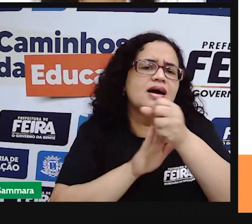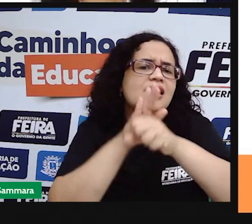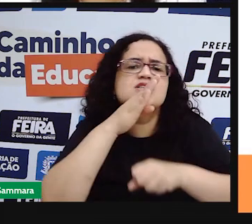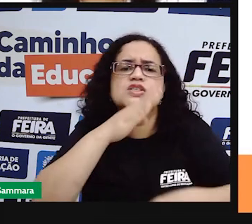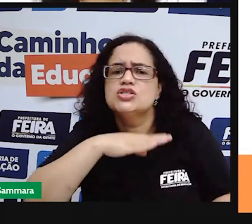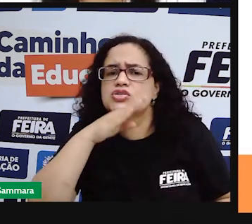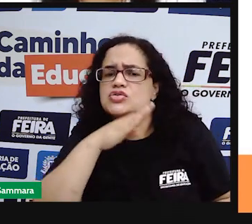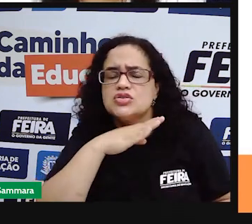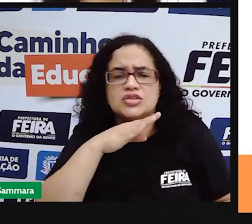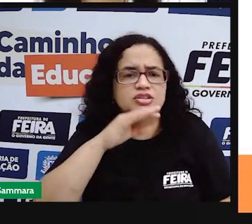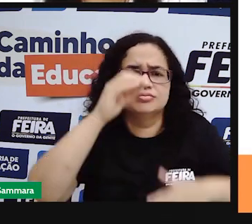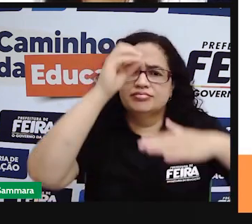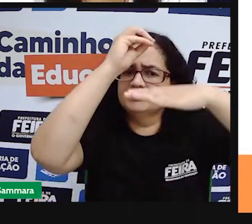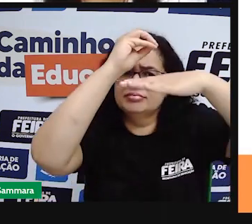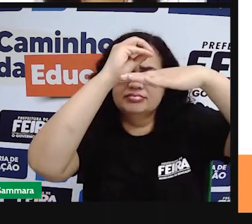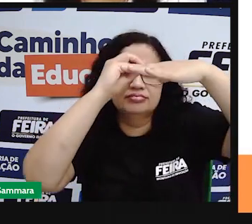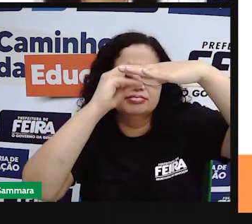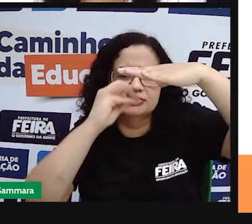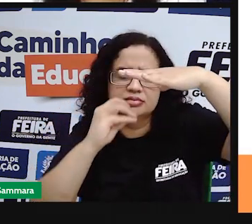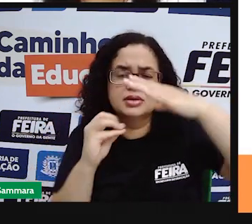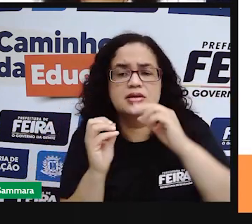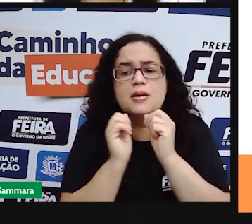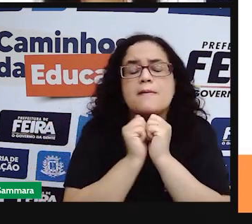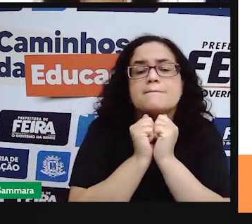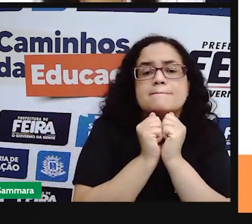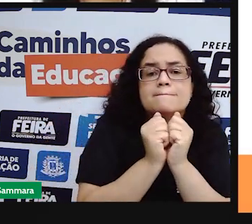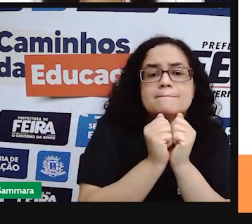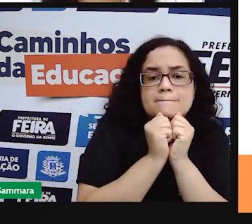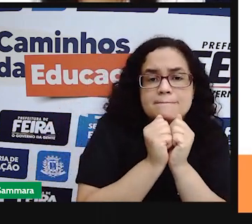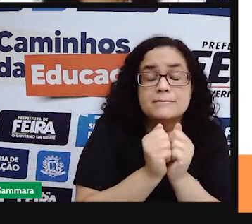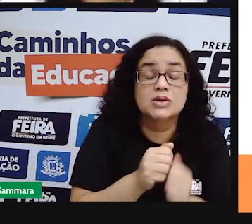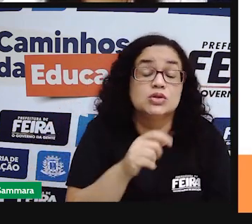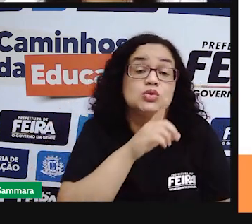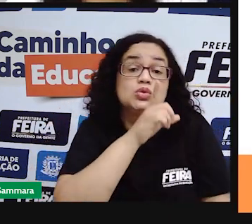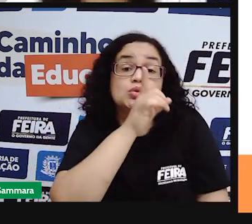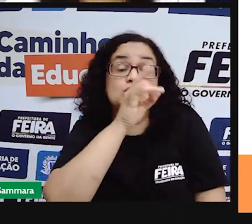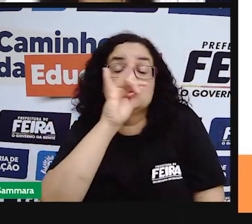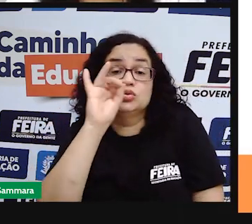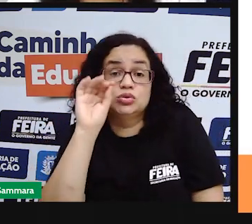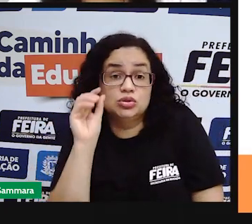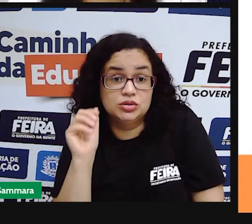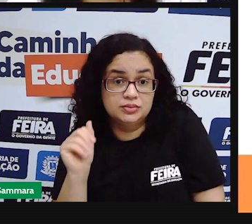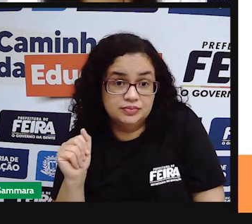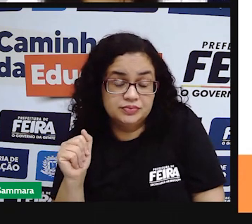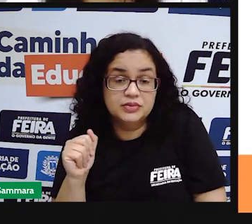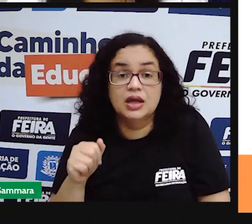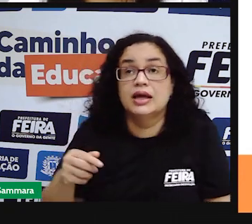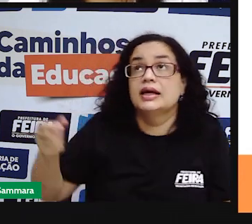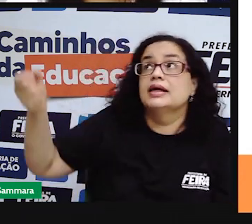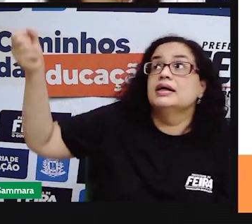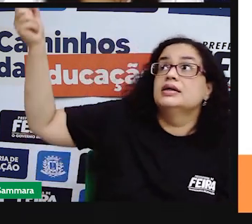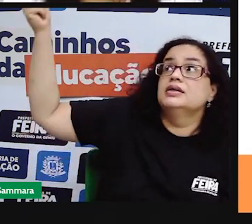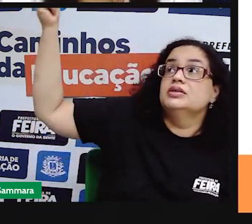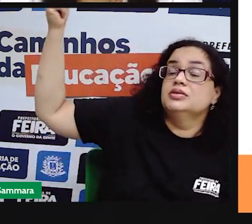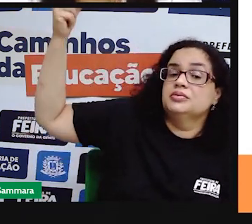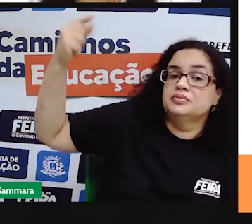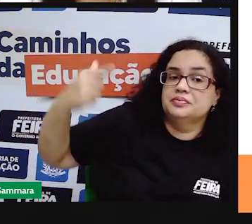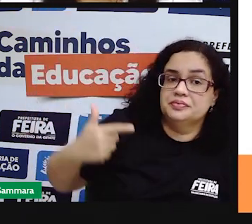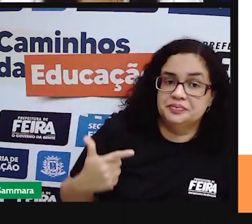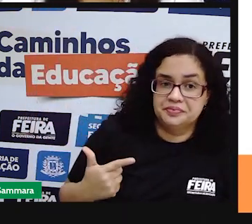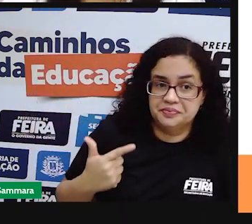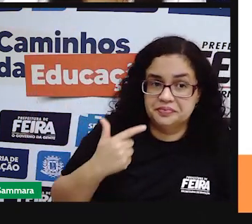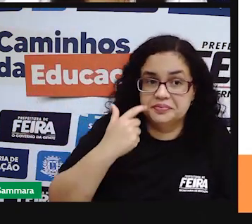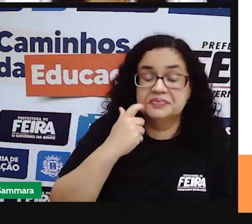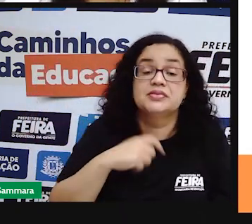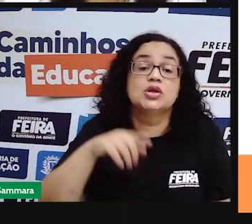determinado local. Isso quando é se falando aí no período do dia, né, o período em que a luz do sol está chegando. E a